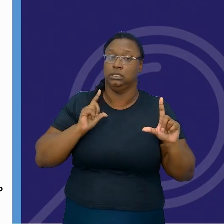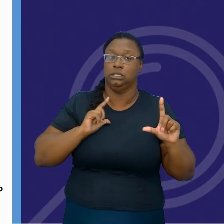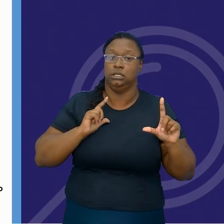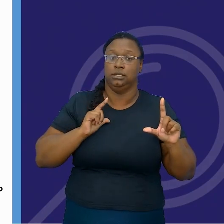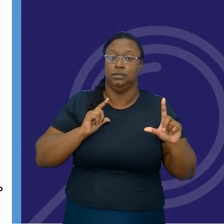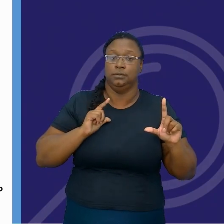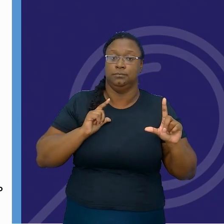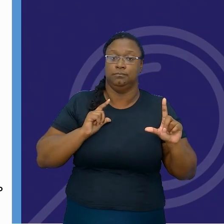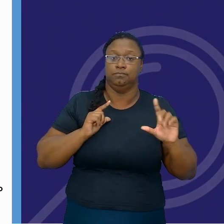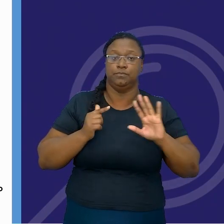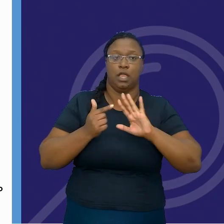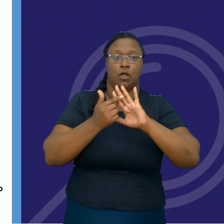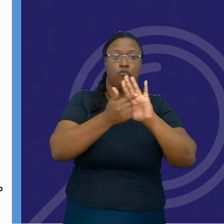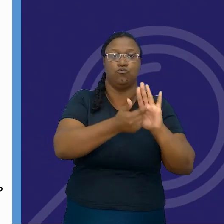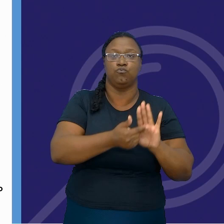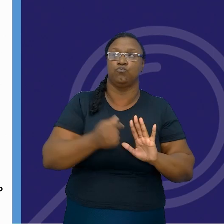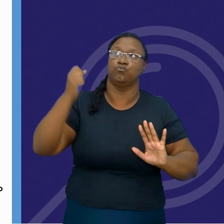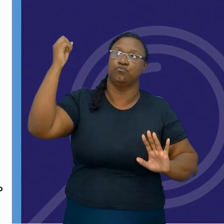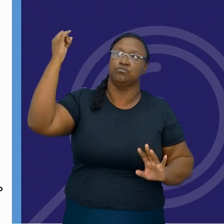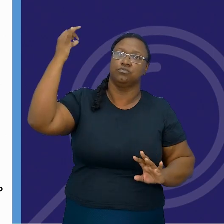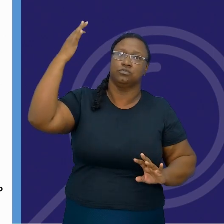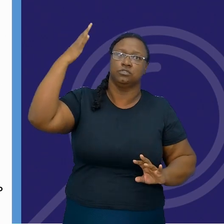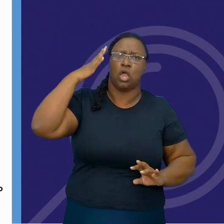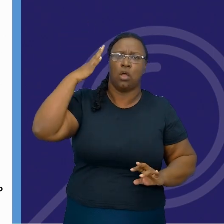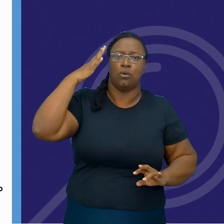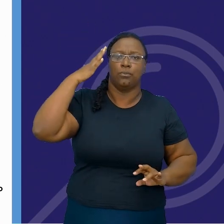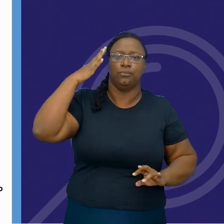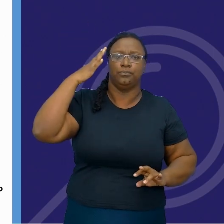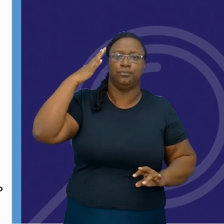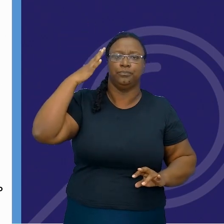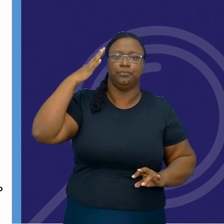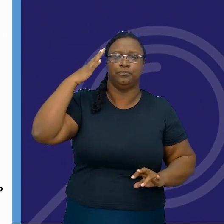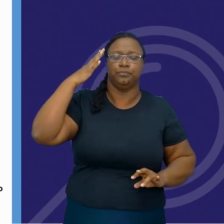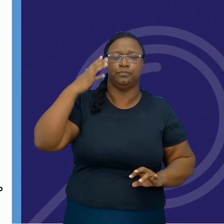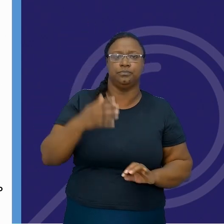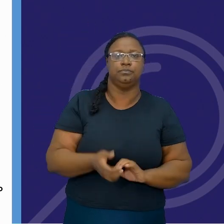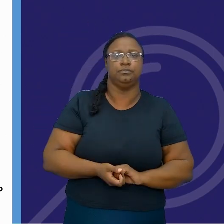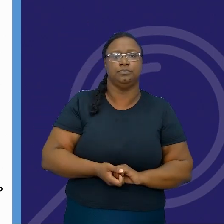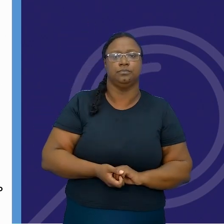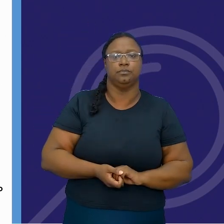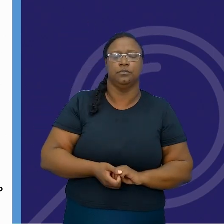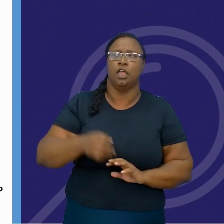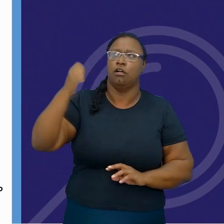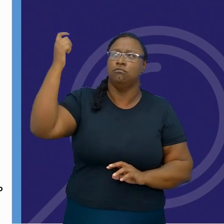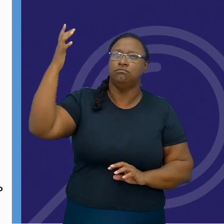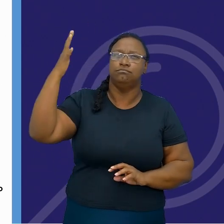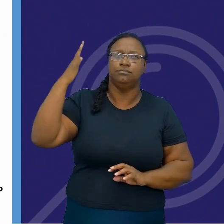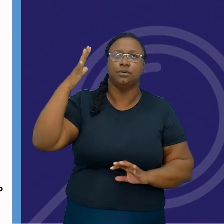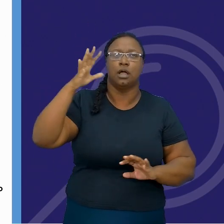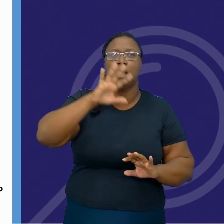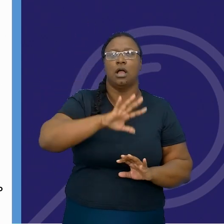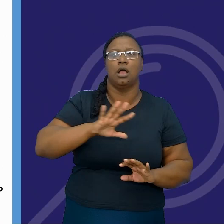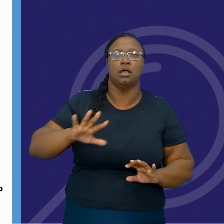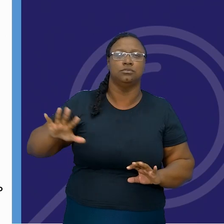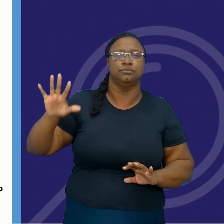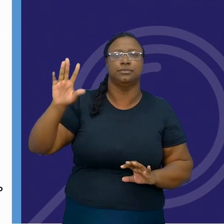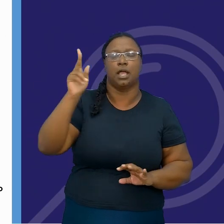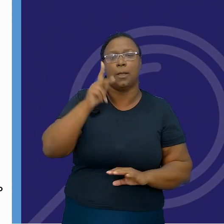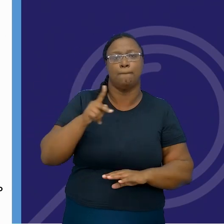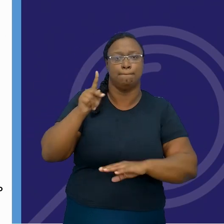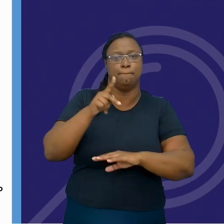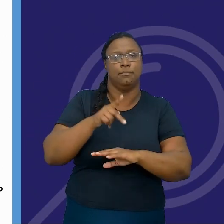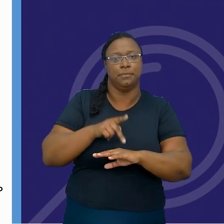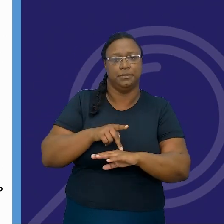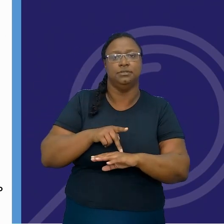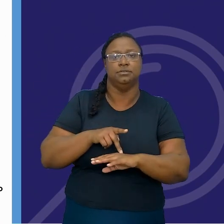a incidência solar, né? Então, a incidência da radiação solar distribuída, né, pelos países aí,